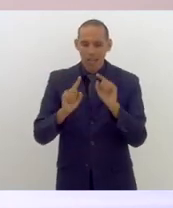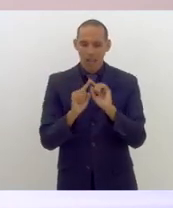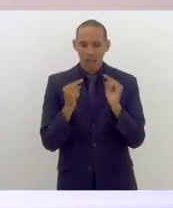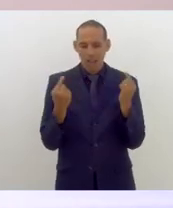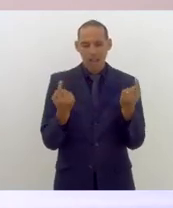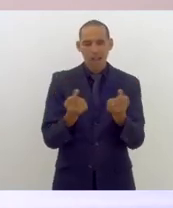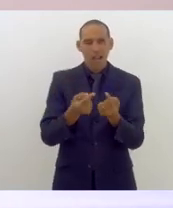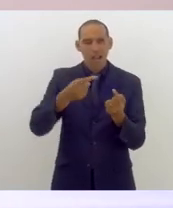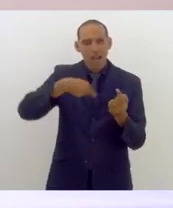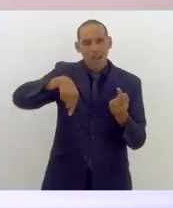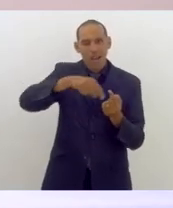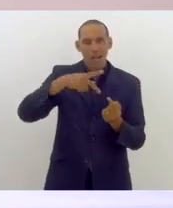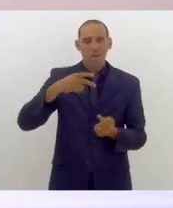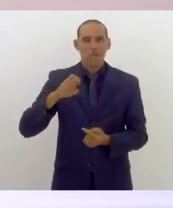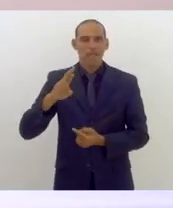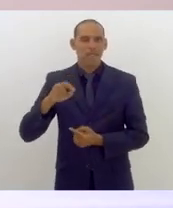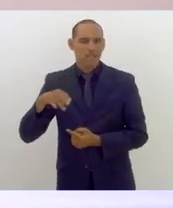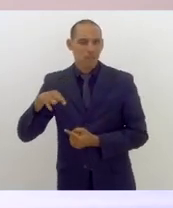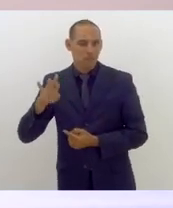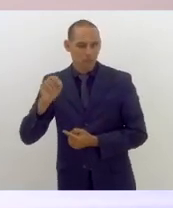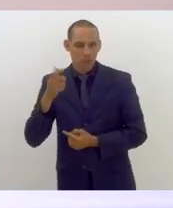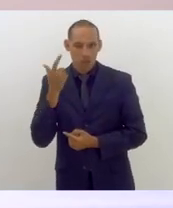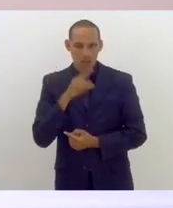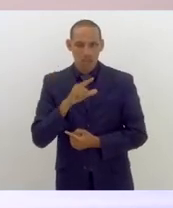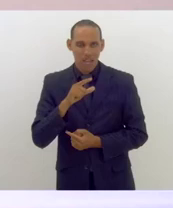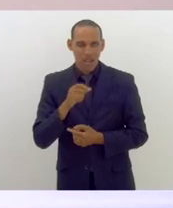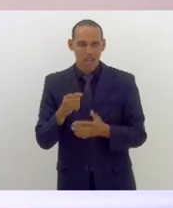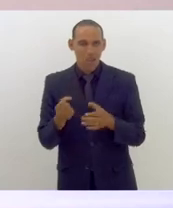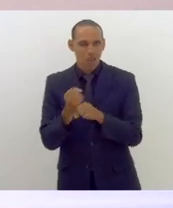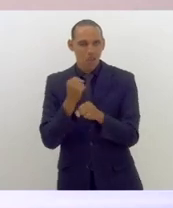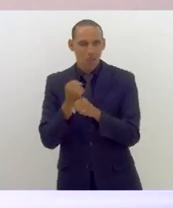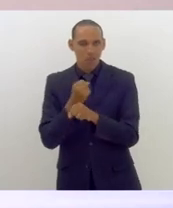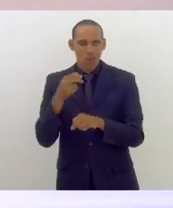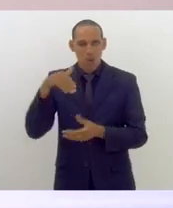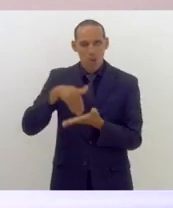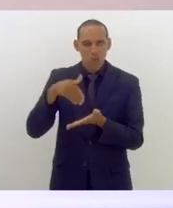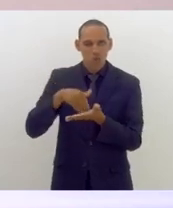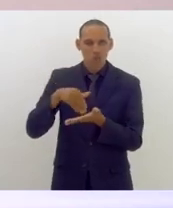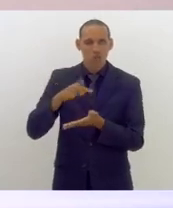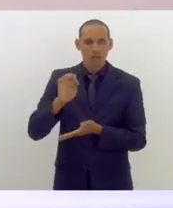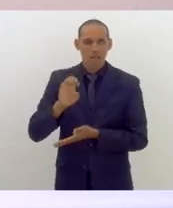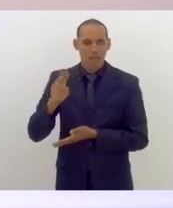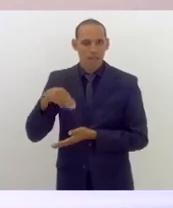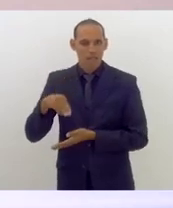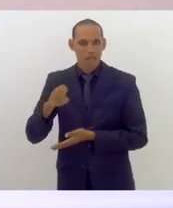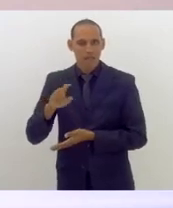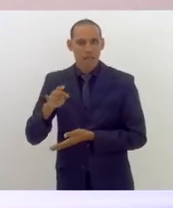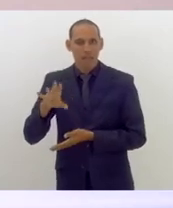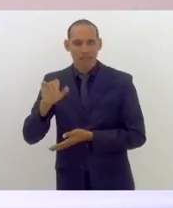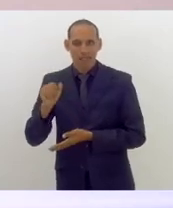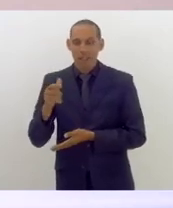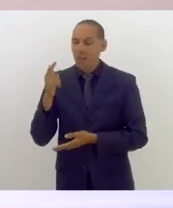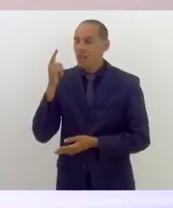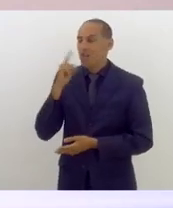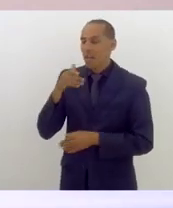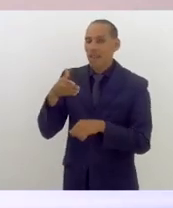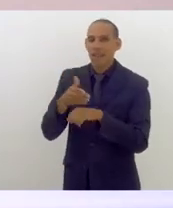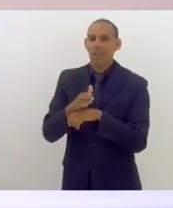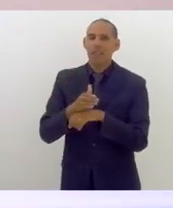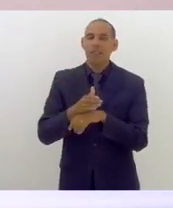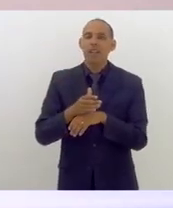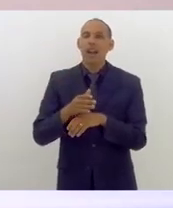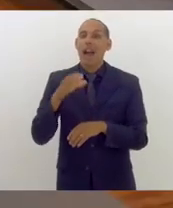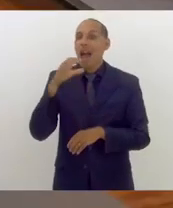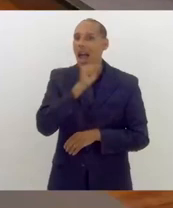da construção da última termelétrica você conseguiu entrar naquele perímetro A gente entrou e logo fomos